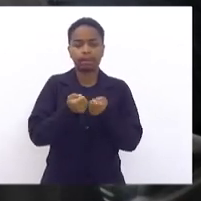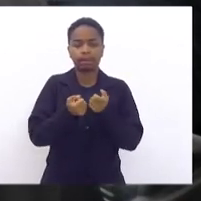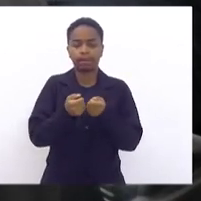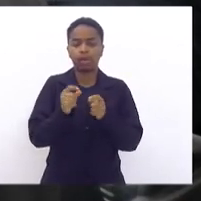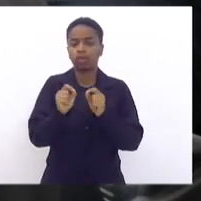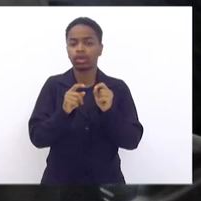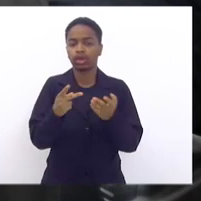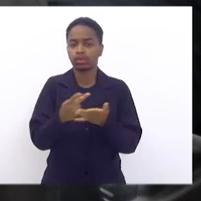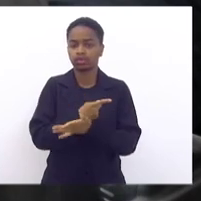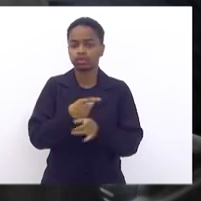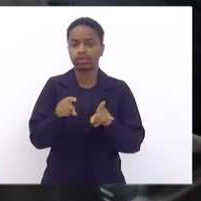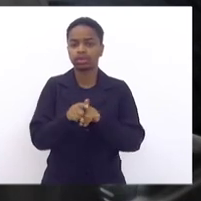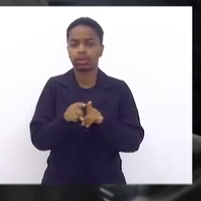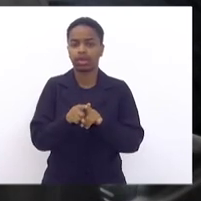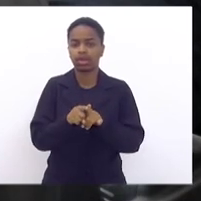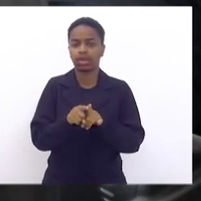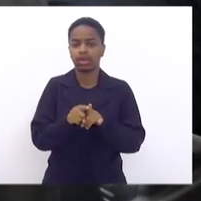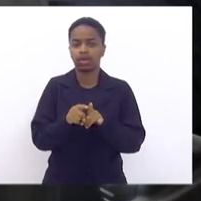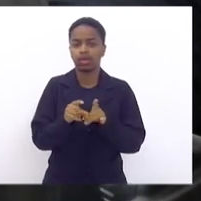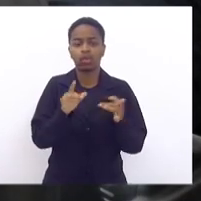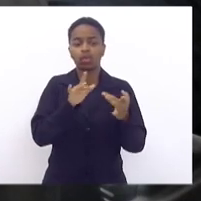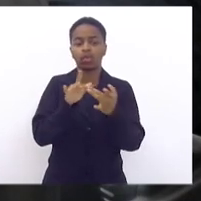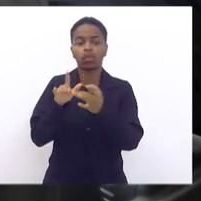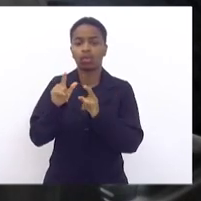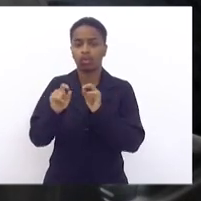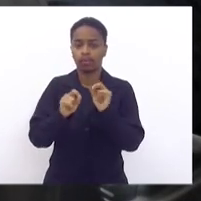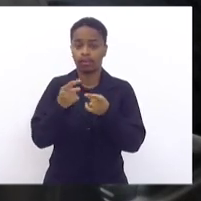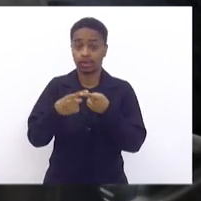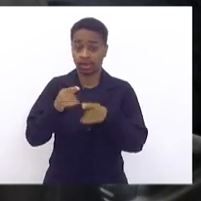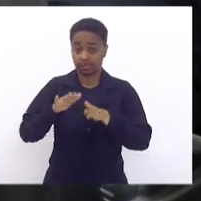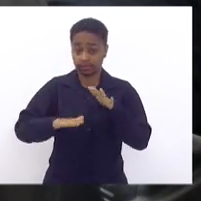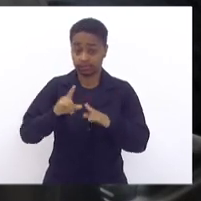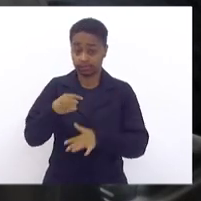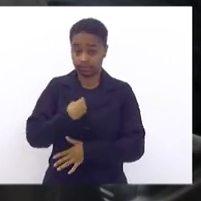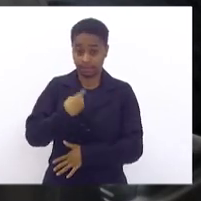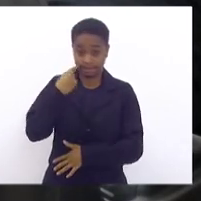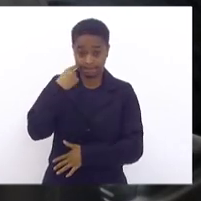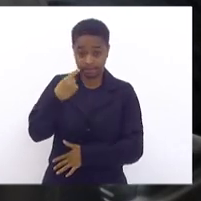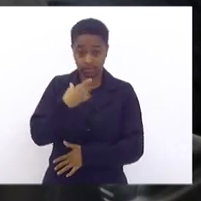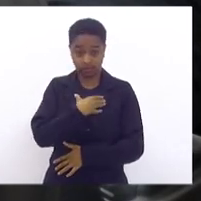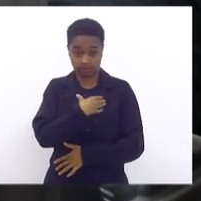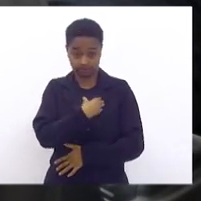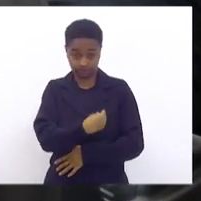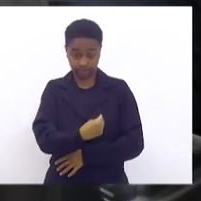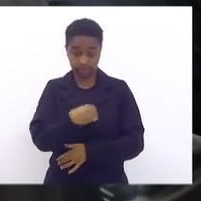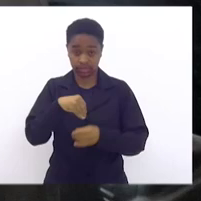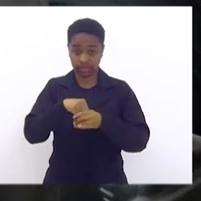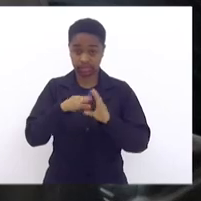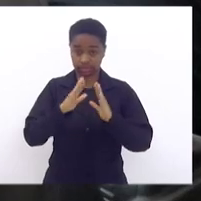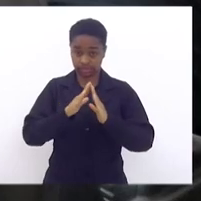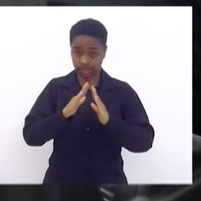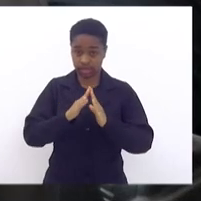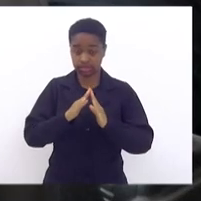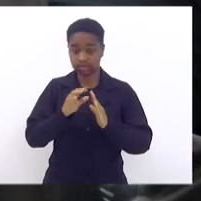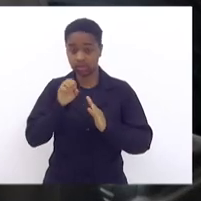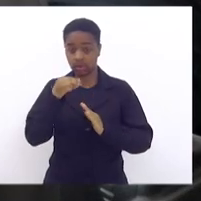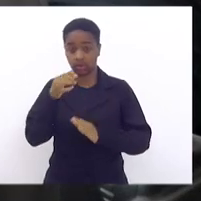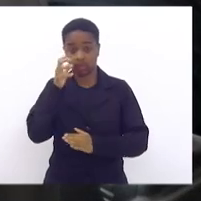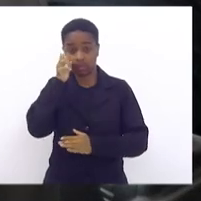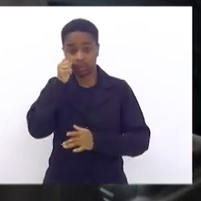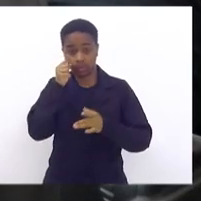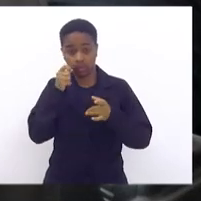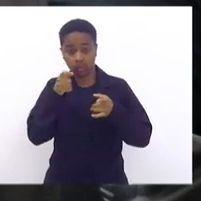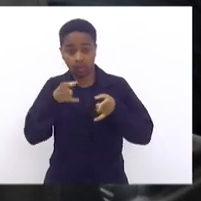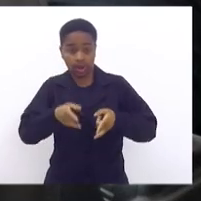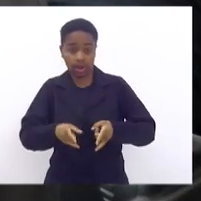acontecendo, por onde eles andam. Porque, às vezes, a gente acha que, pelo fato do filho ou da filha estar dentro de casa, no quarto, ele